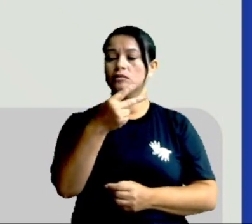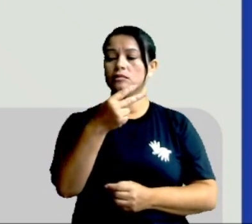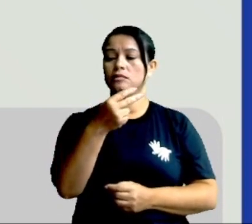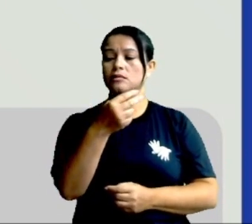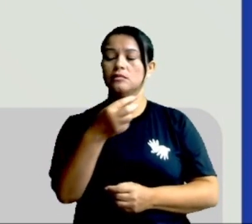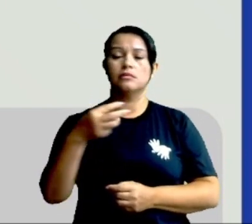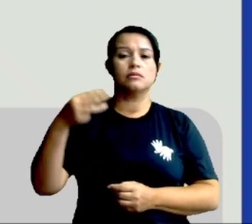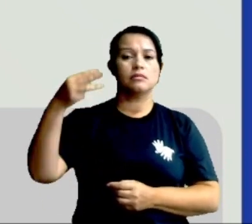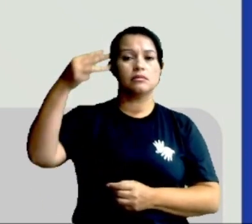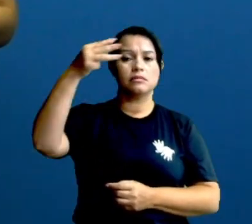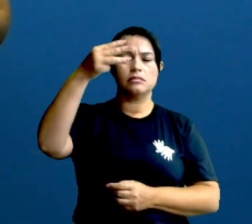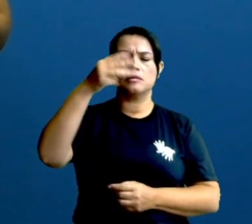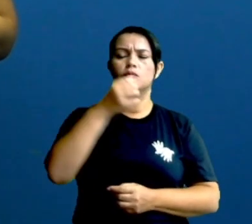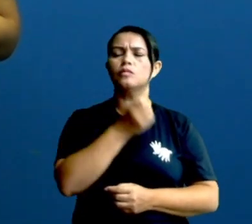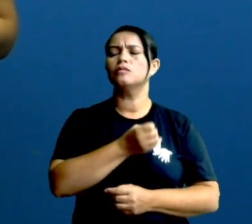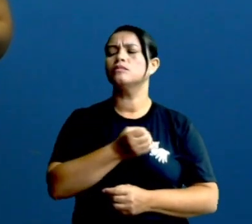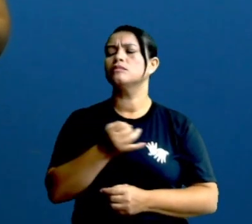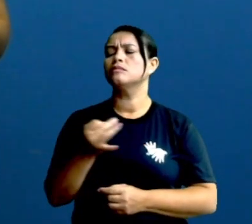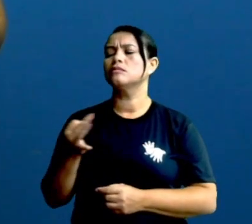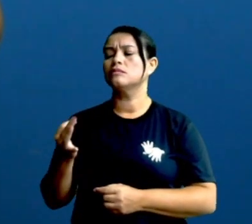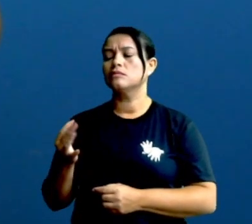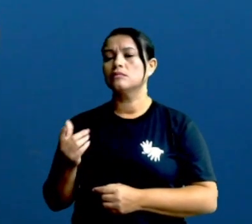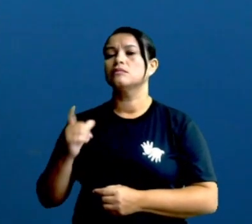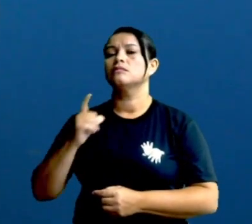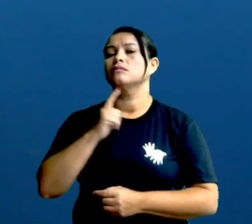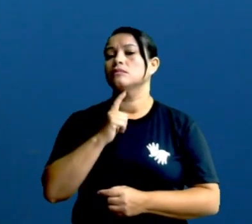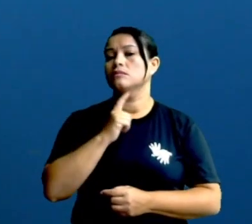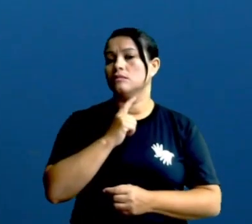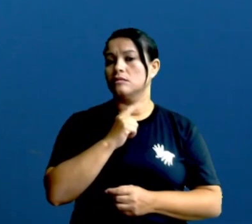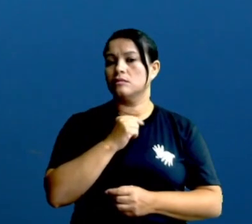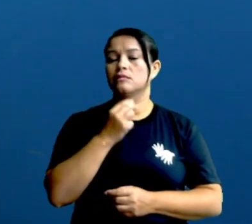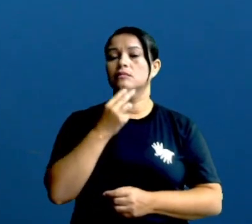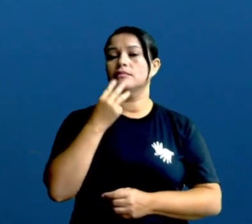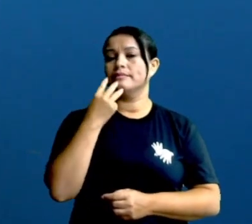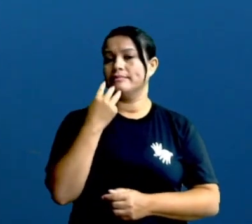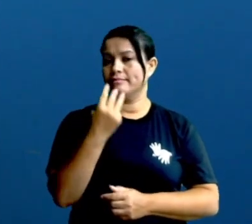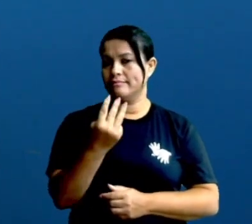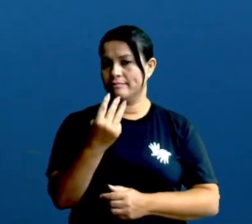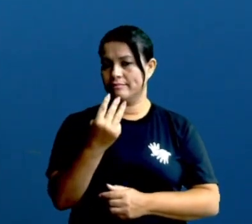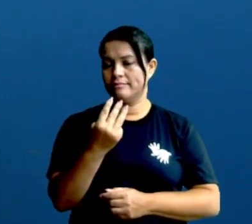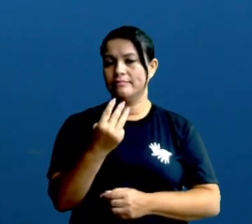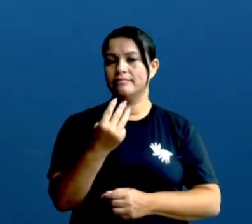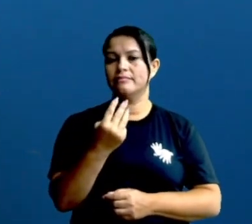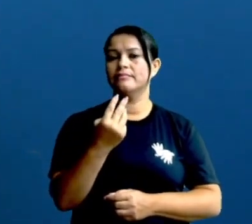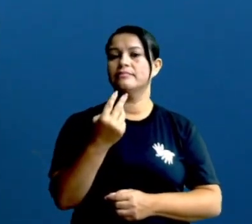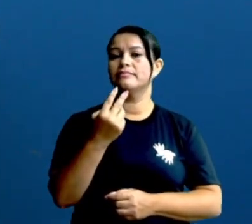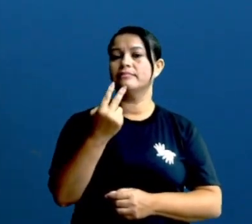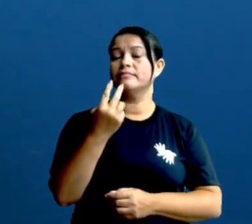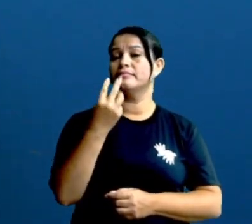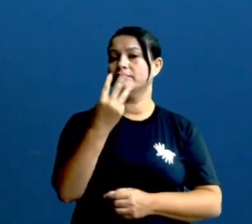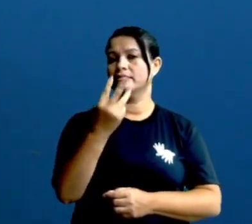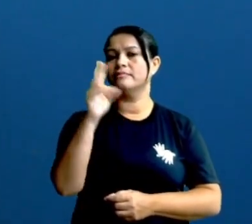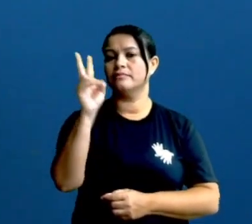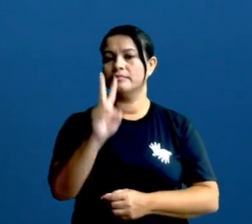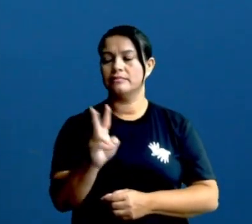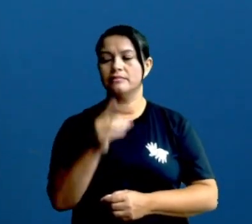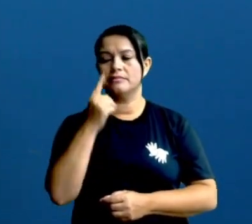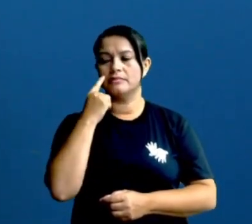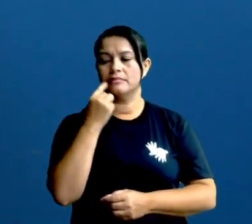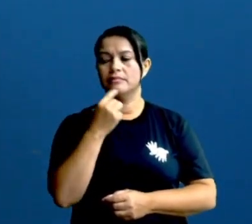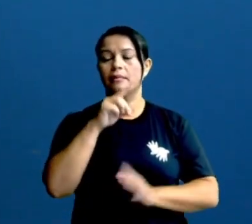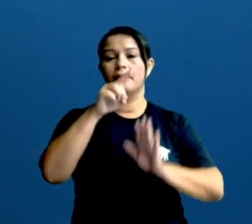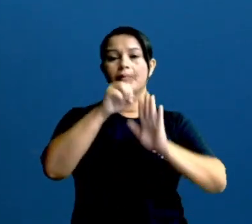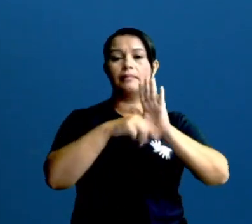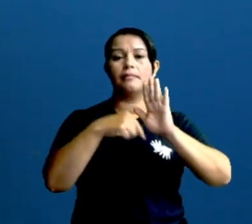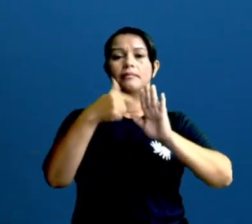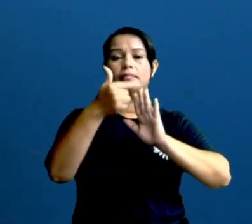vou querer a minha base quantas vezes? Eu vou querer a minha base 3 vezes, tá certo? Então, ó,